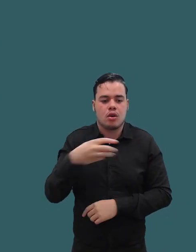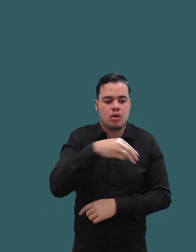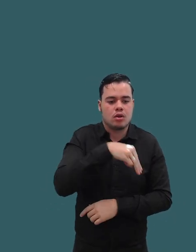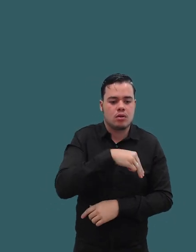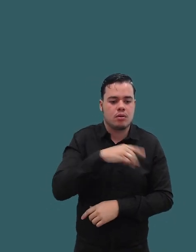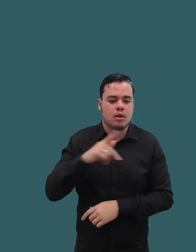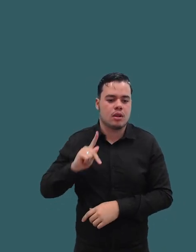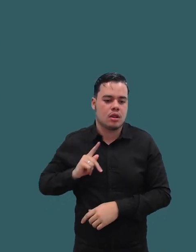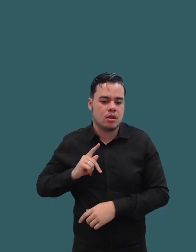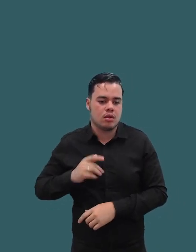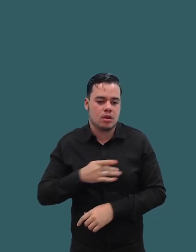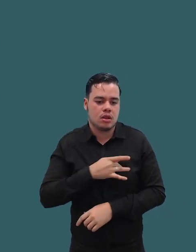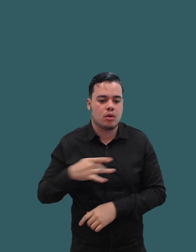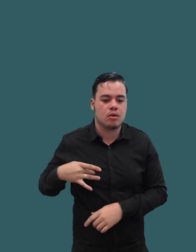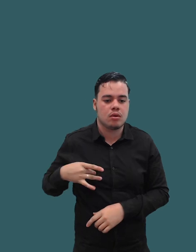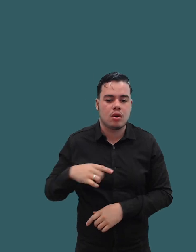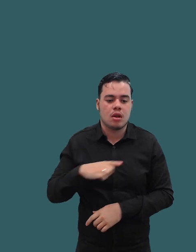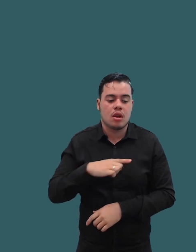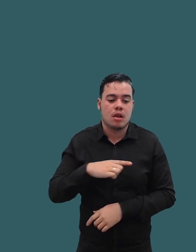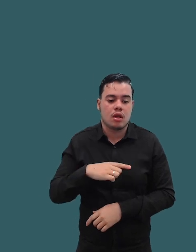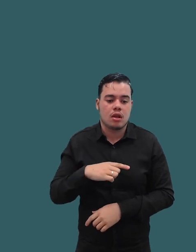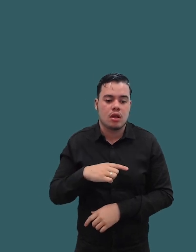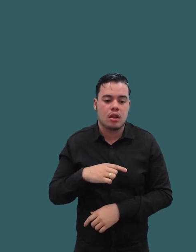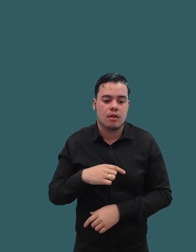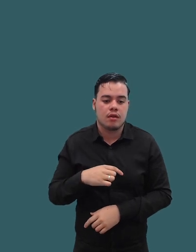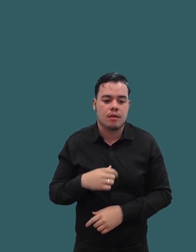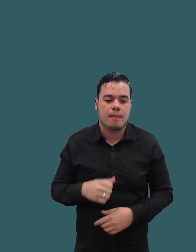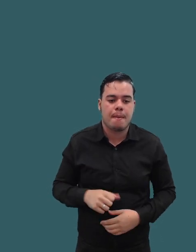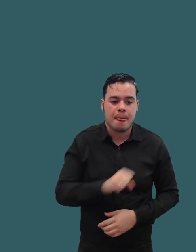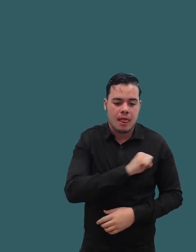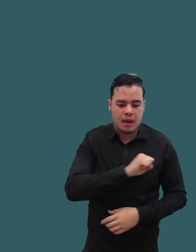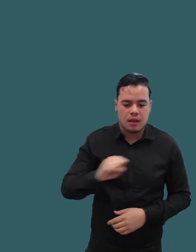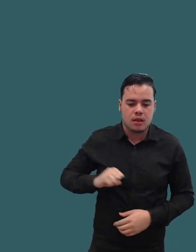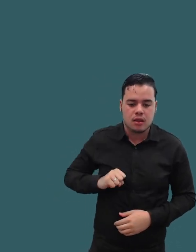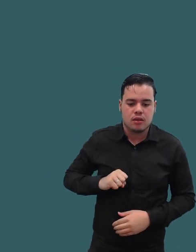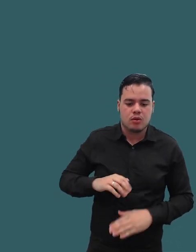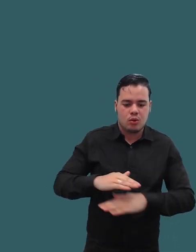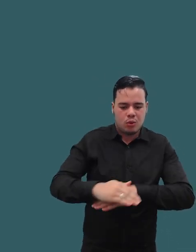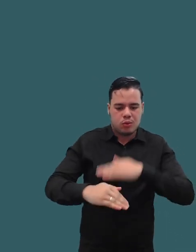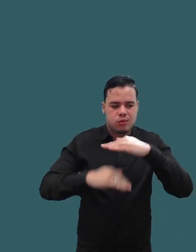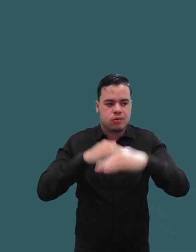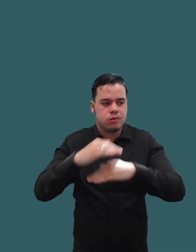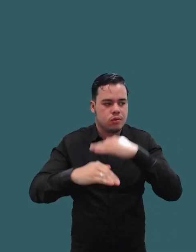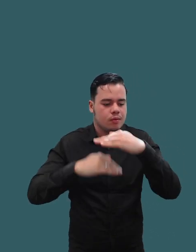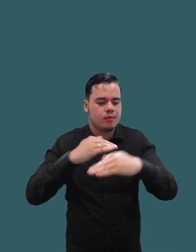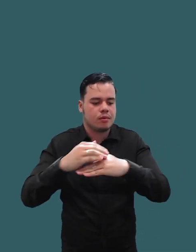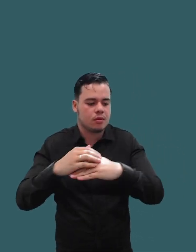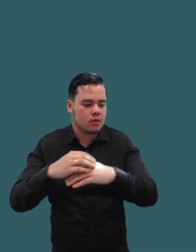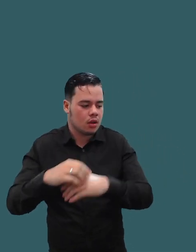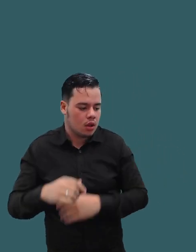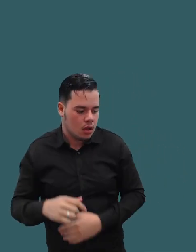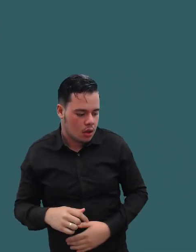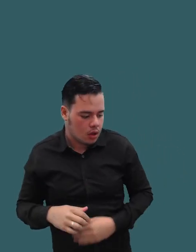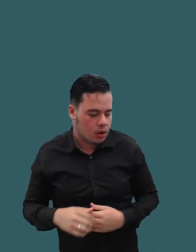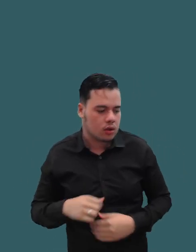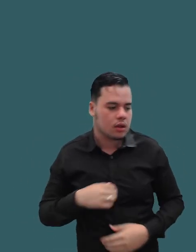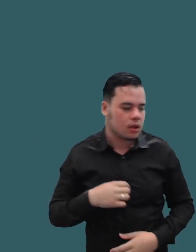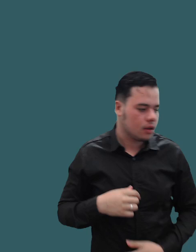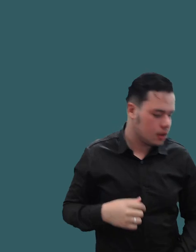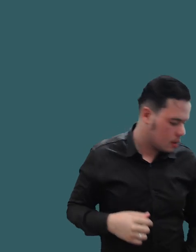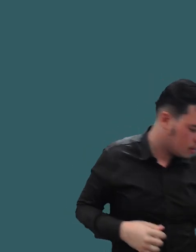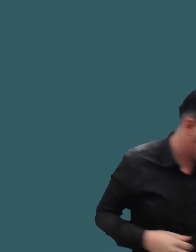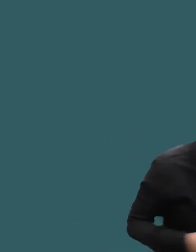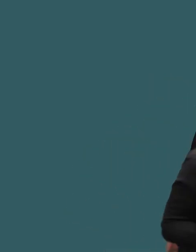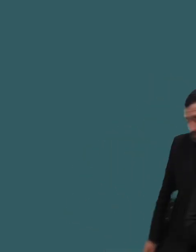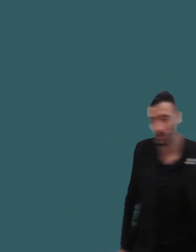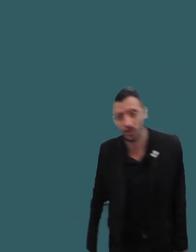ministério, que teve essa secretaria também destruída, logo na saída da Dilma, você já desmontou a